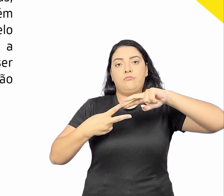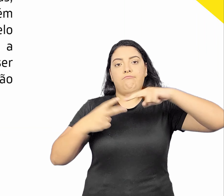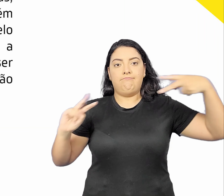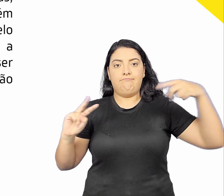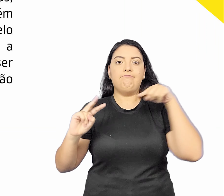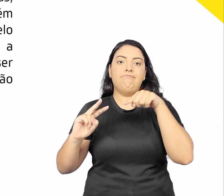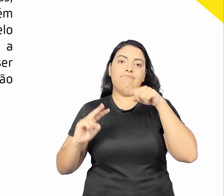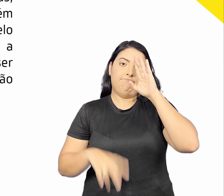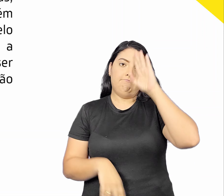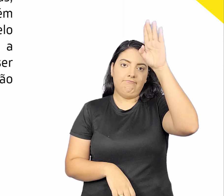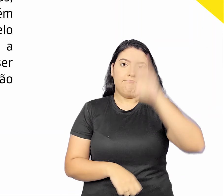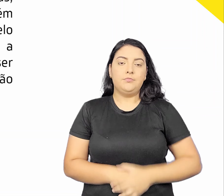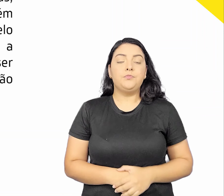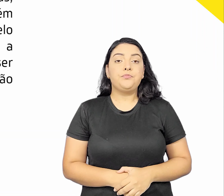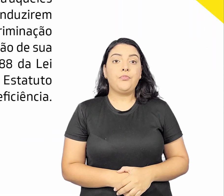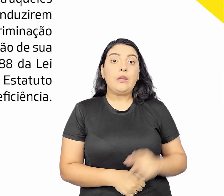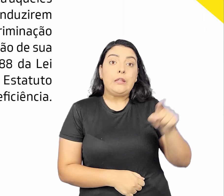genética